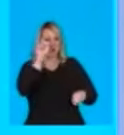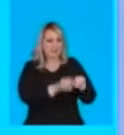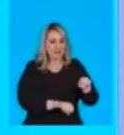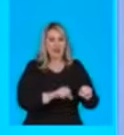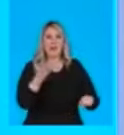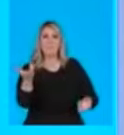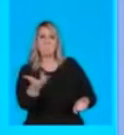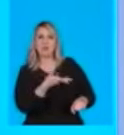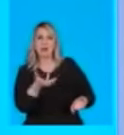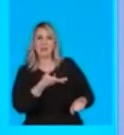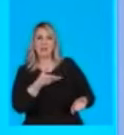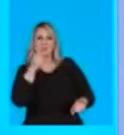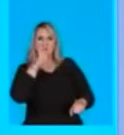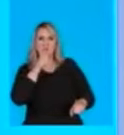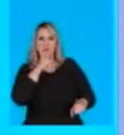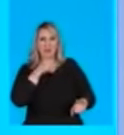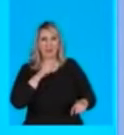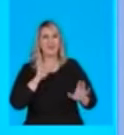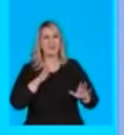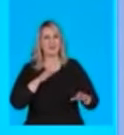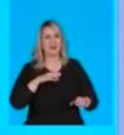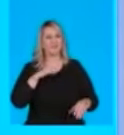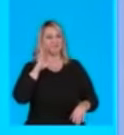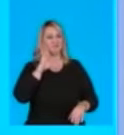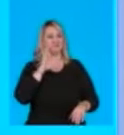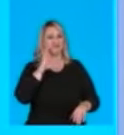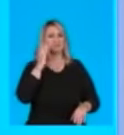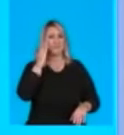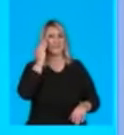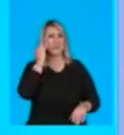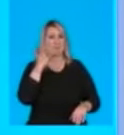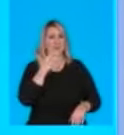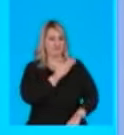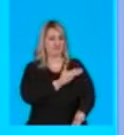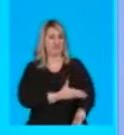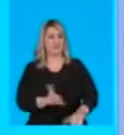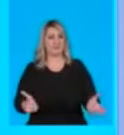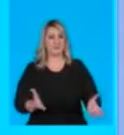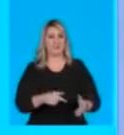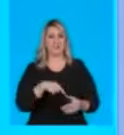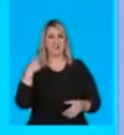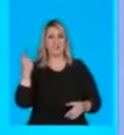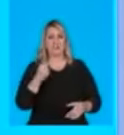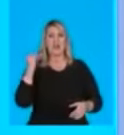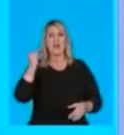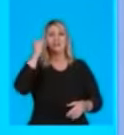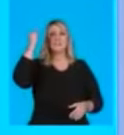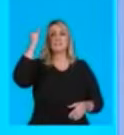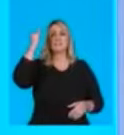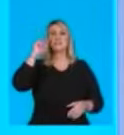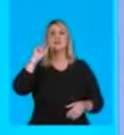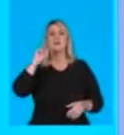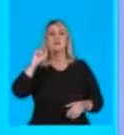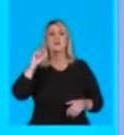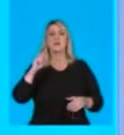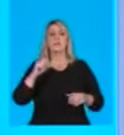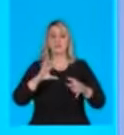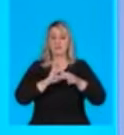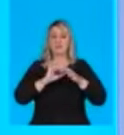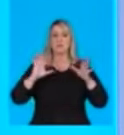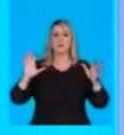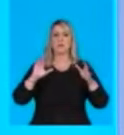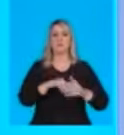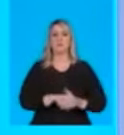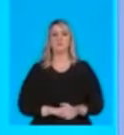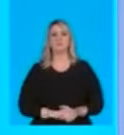bate na mulher São muitos os casos e isso é grave pra gente isso não é um caso secundário isso é essencial para um processo democrático